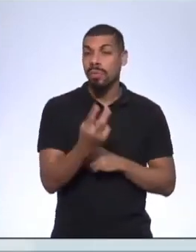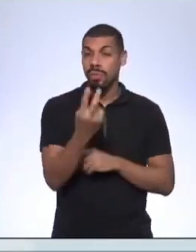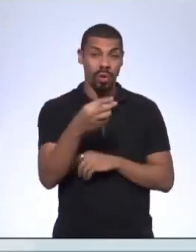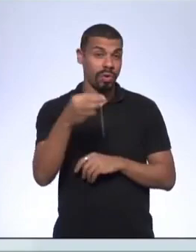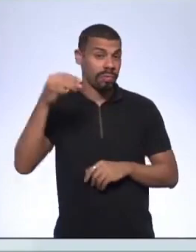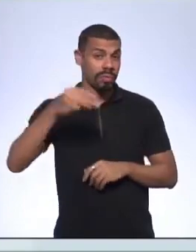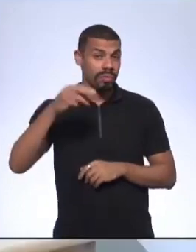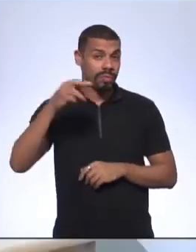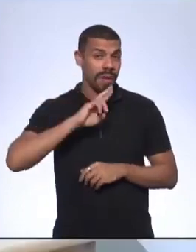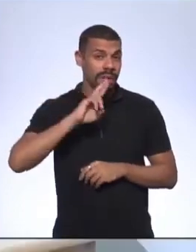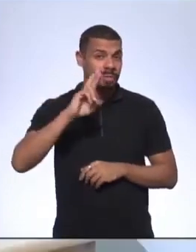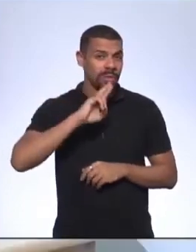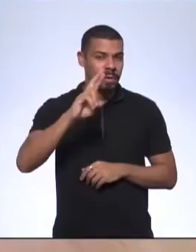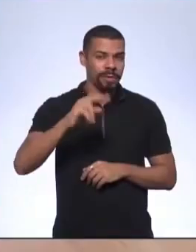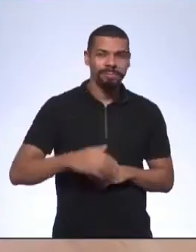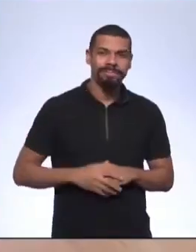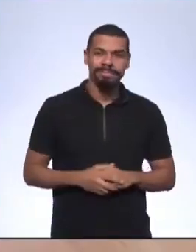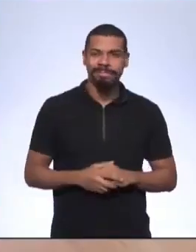minutinhos para vocês aí.